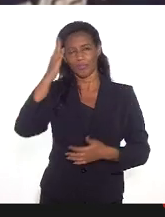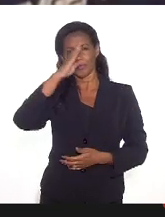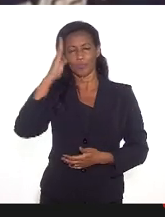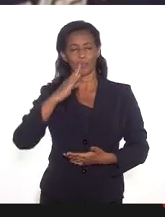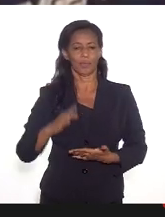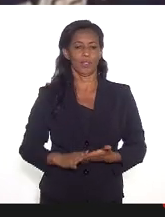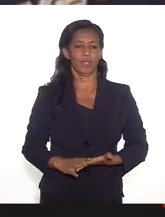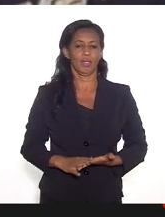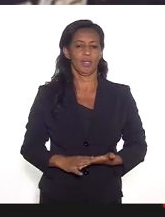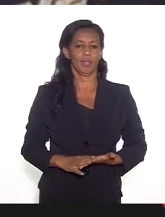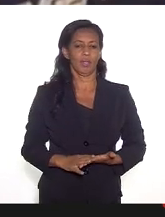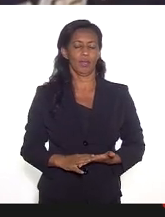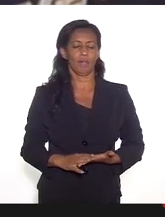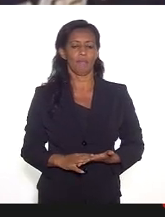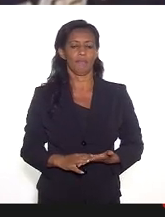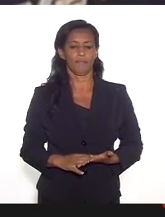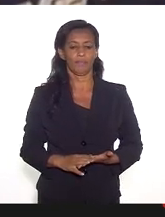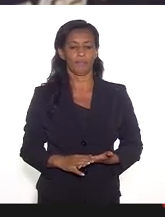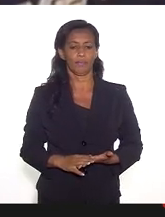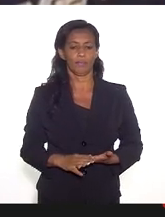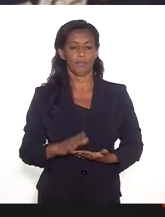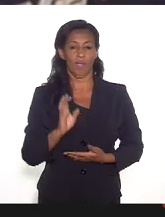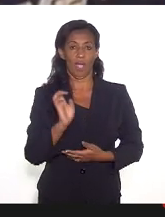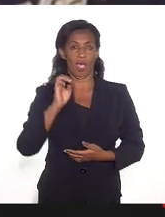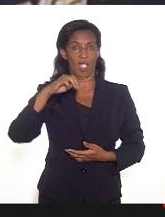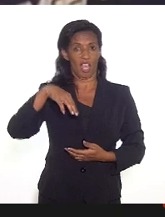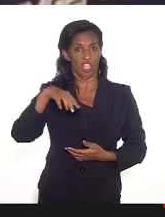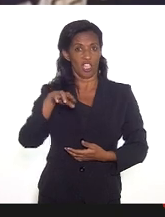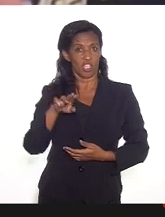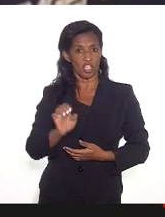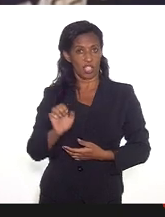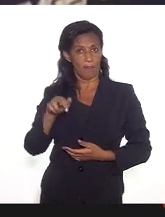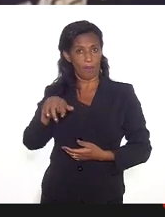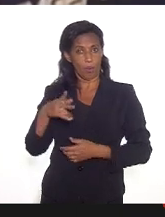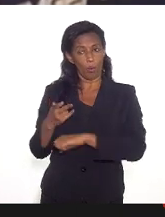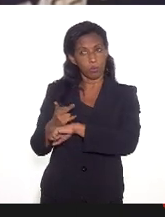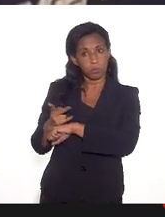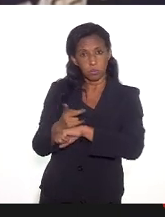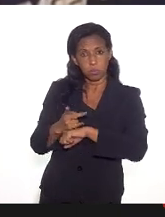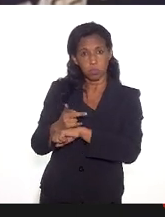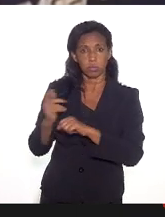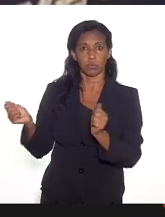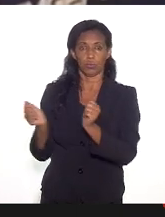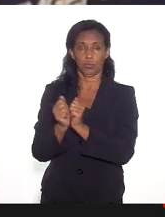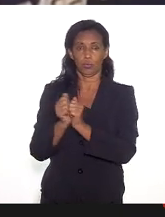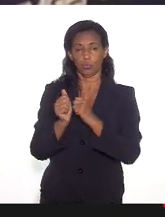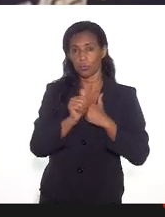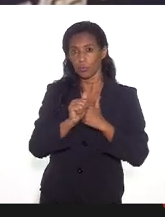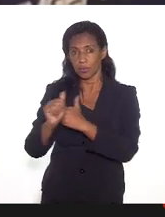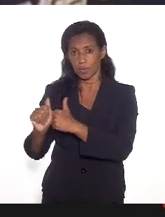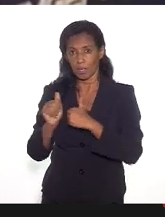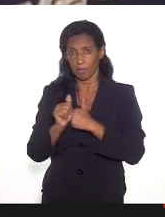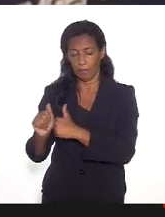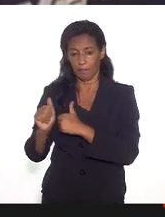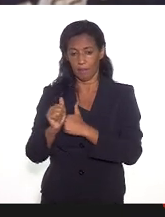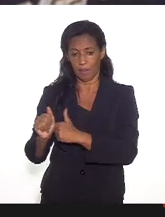como autoridade marítima. A Angeprom procura, junto com o segmento